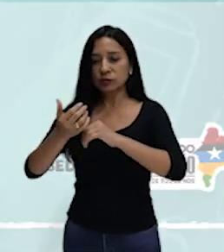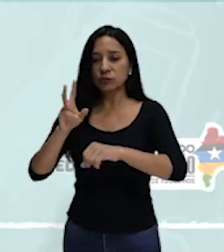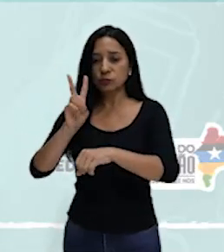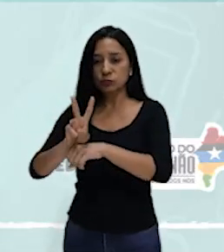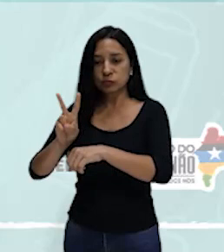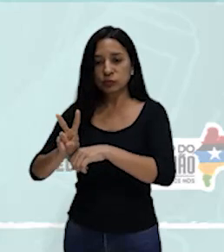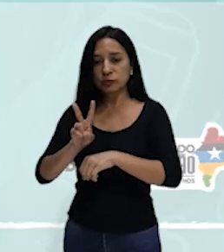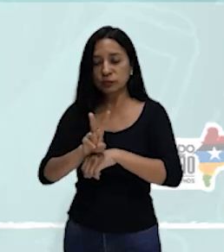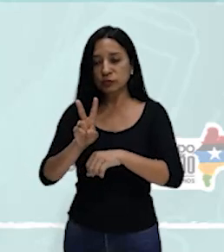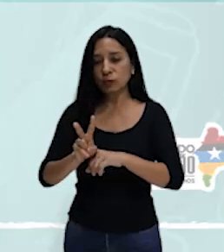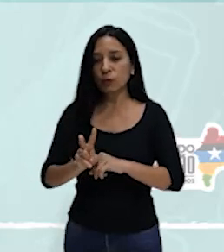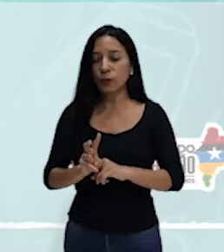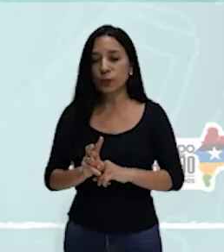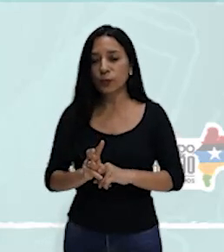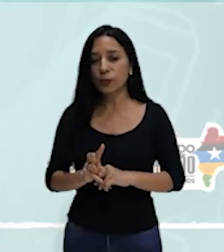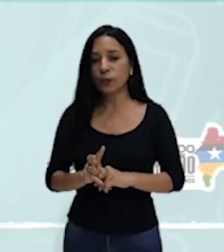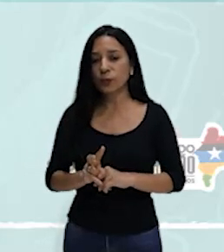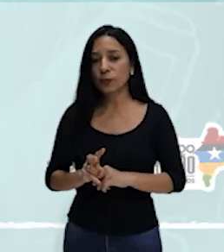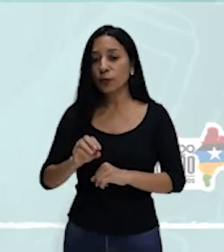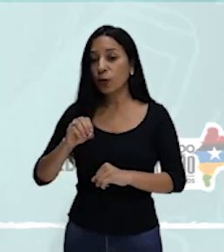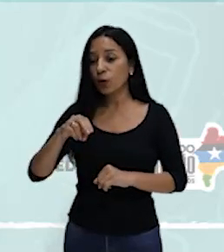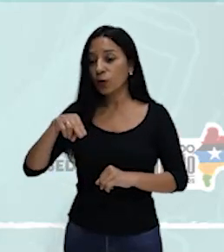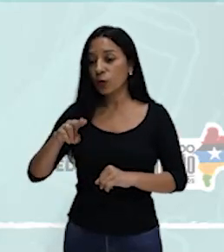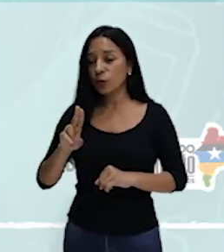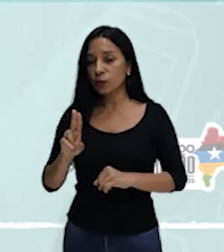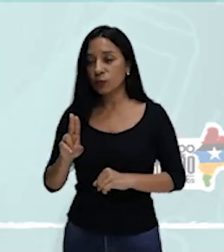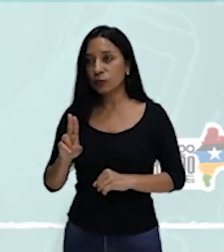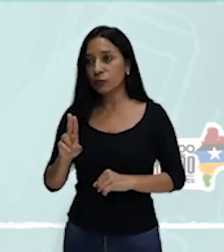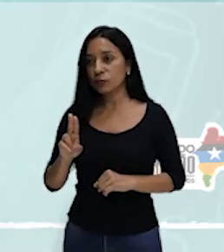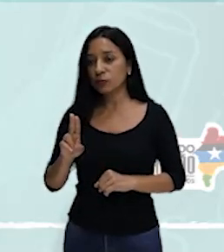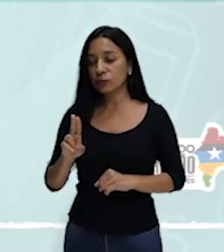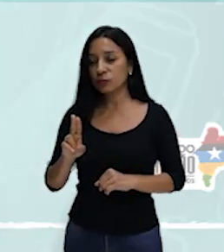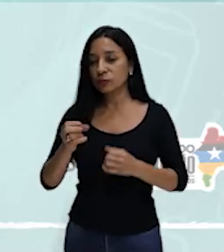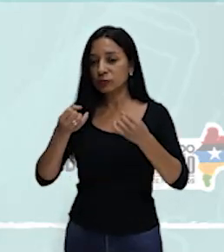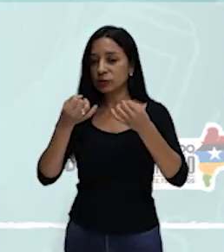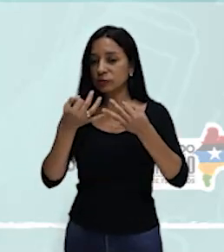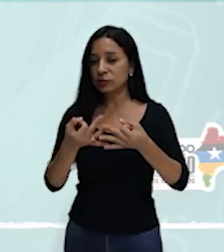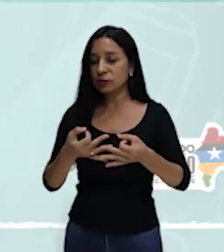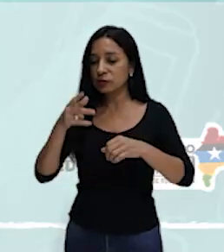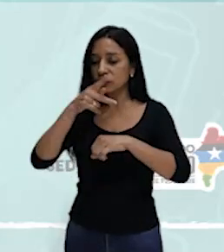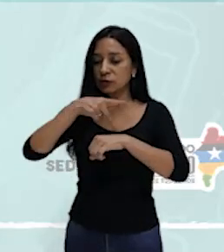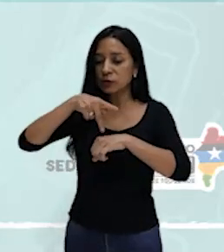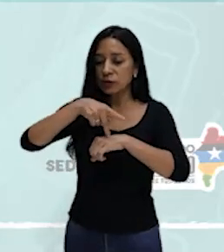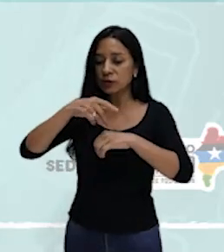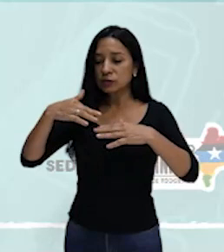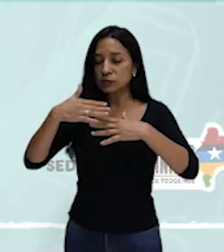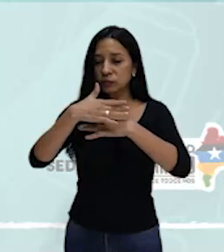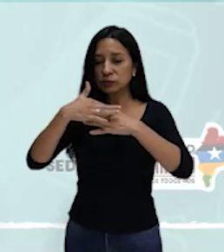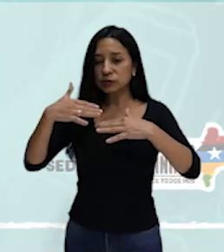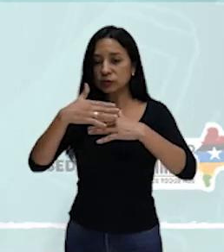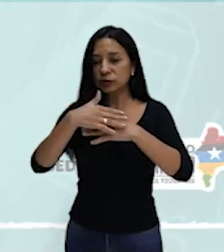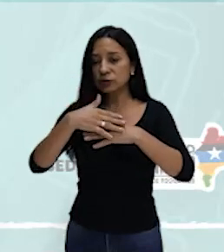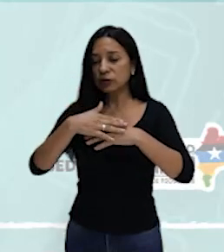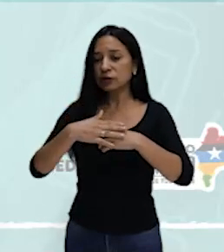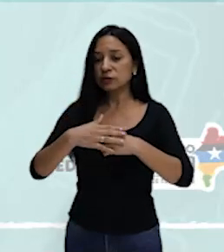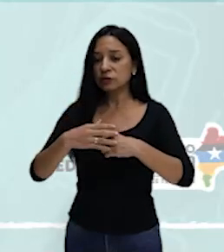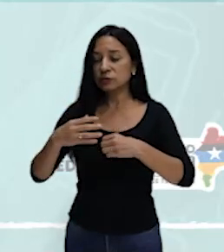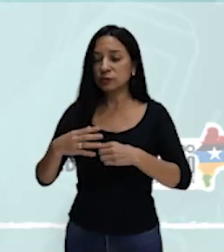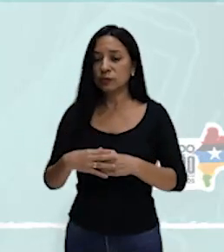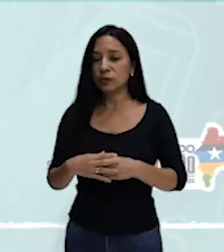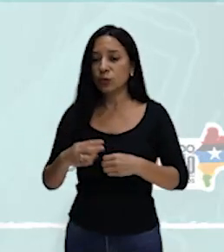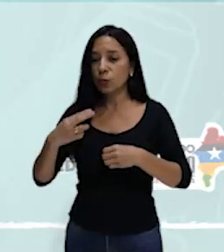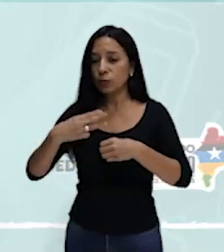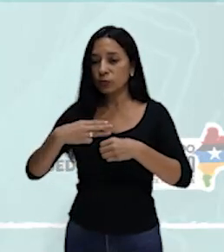conservação. Ou seja, a ONU ela diz que os países, as cidades, os municípios precisam criar